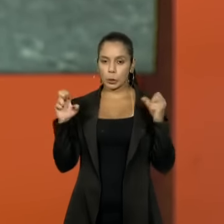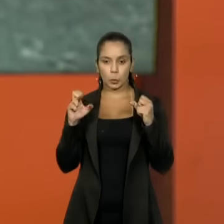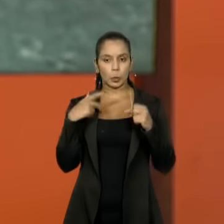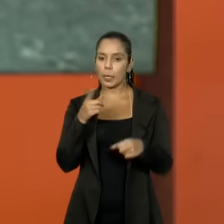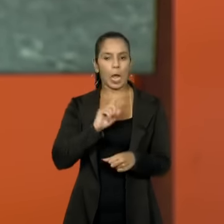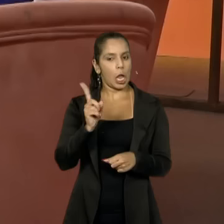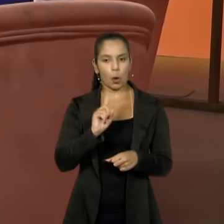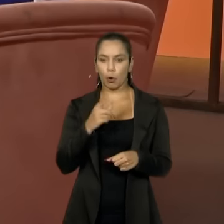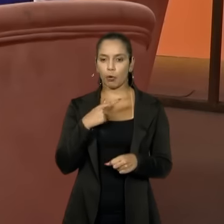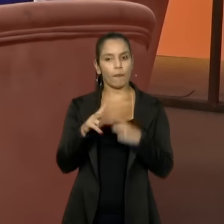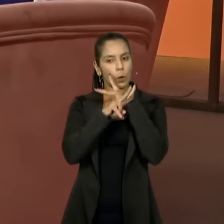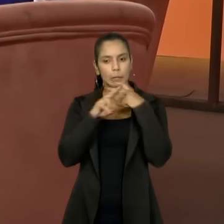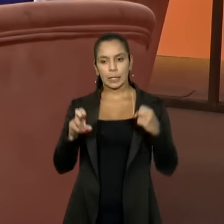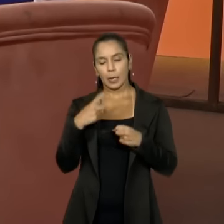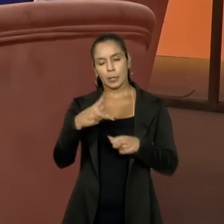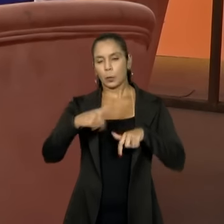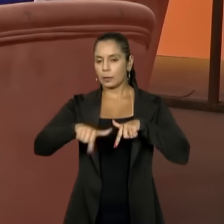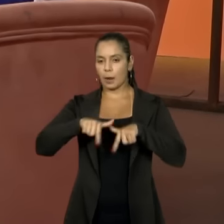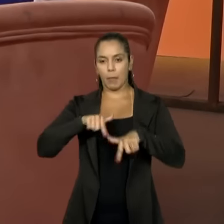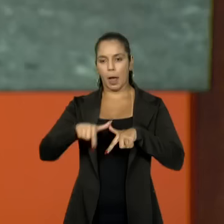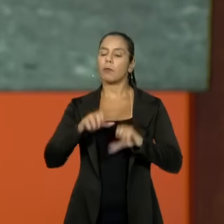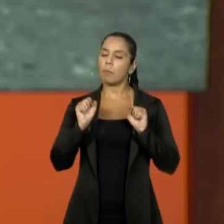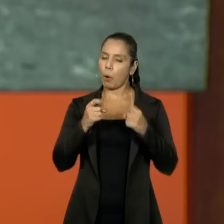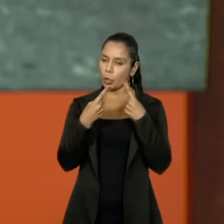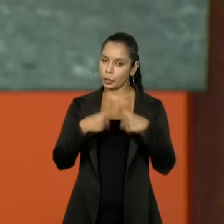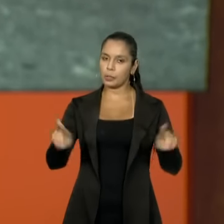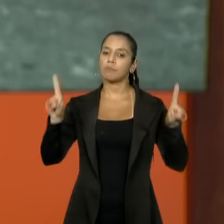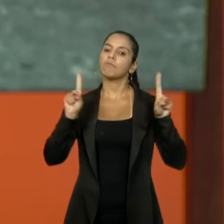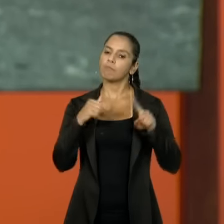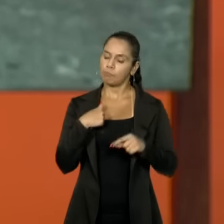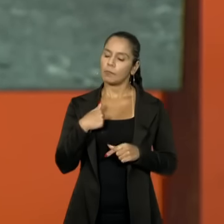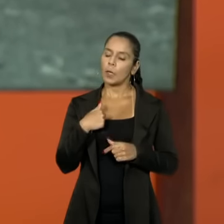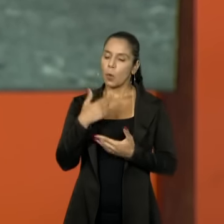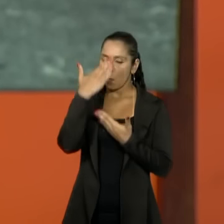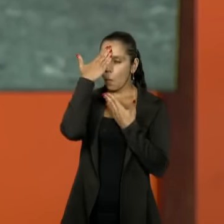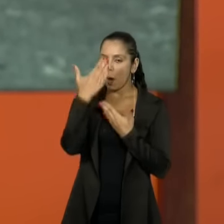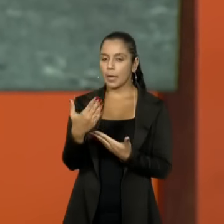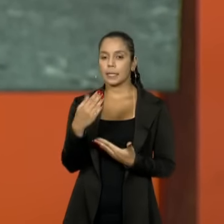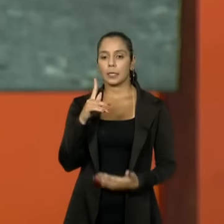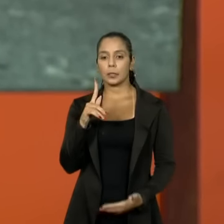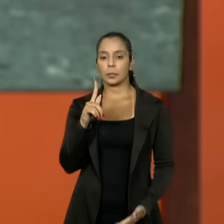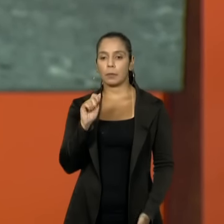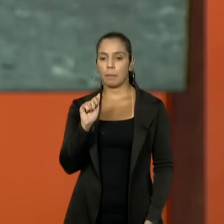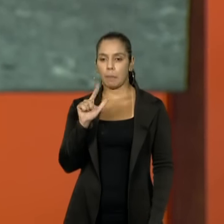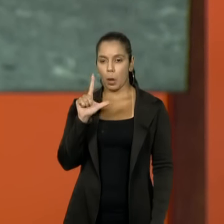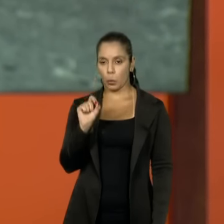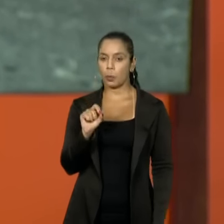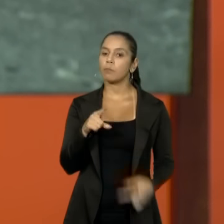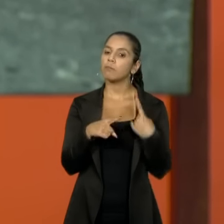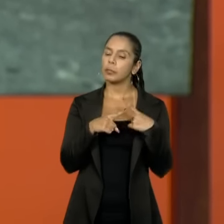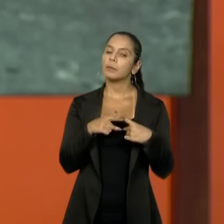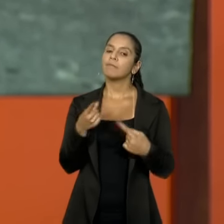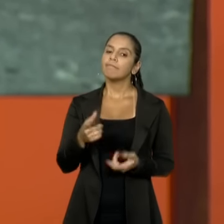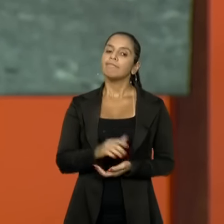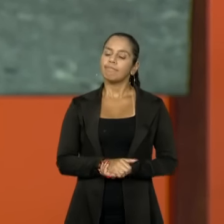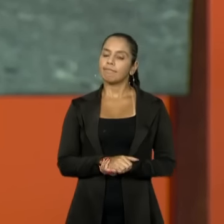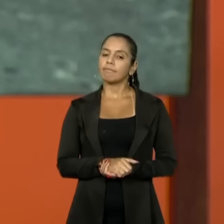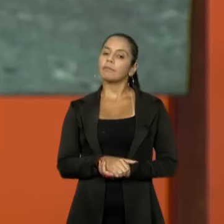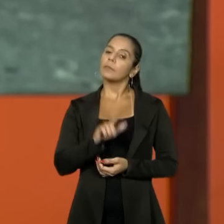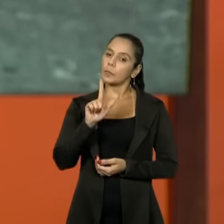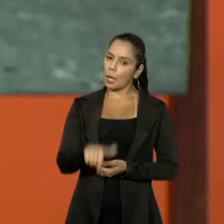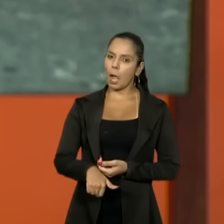pode lançar. Ah, legal. Muito legal. Então, eu tenho uma gratidão imensa pelo Paulo, porque ele é eu acho que não só